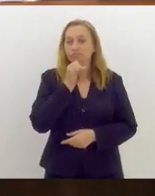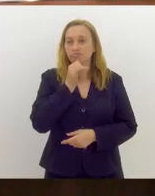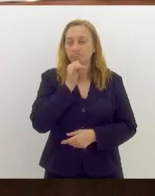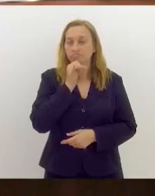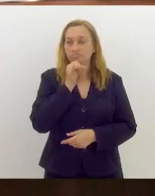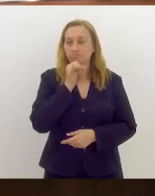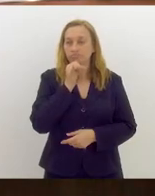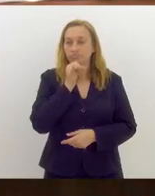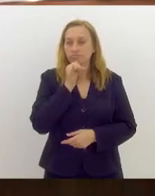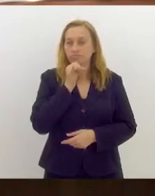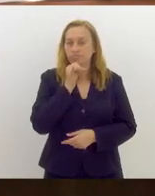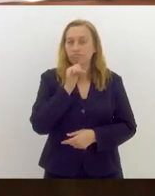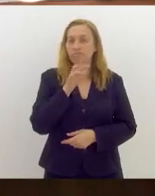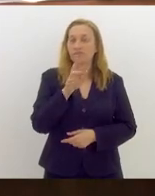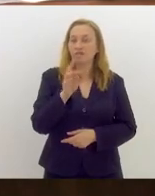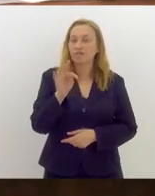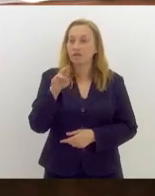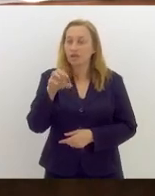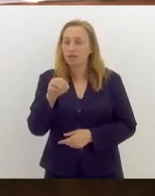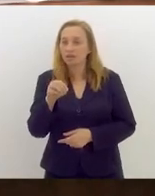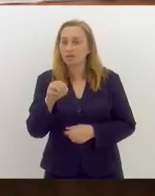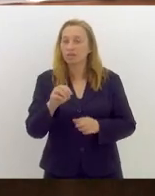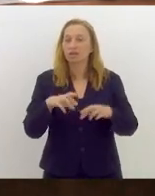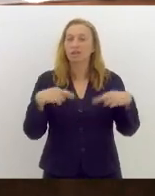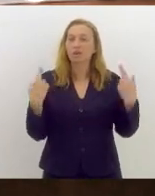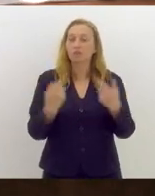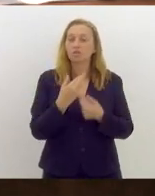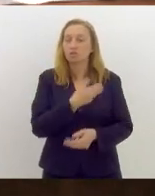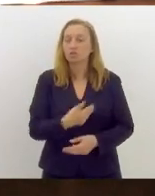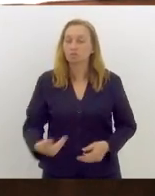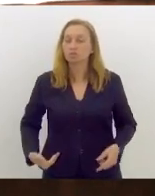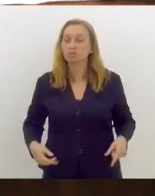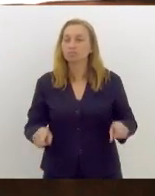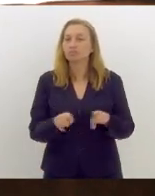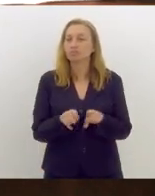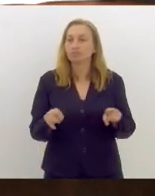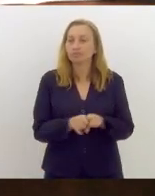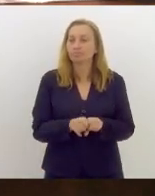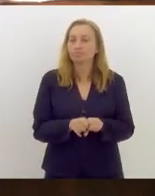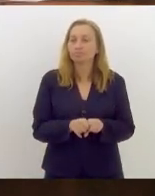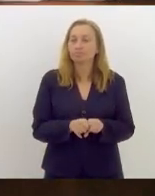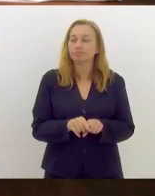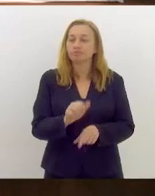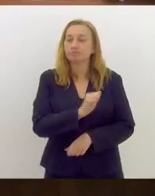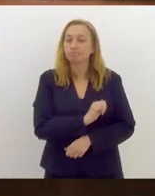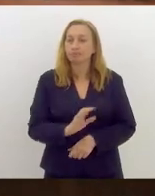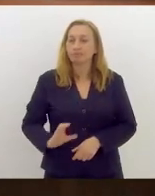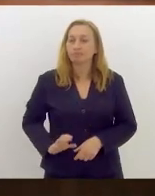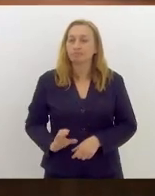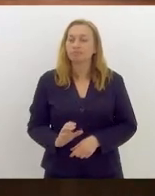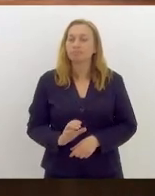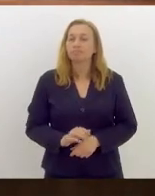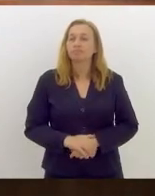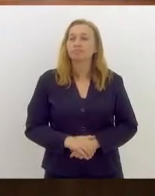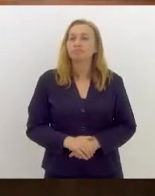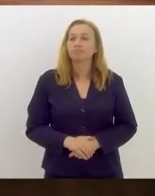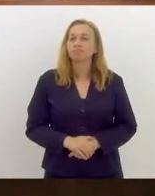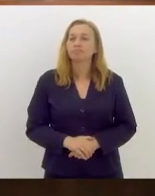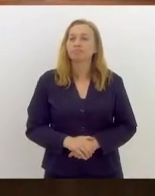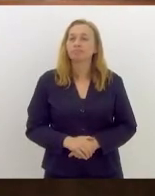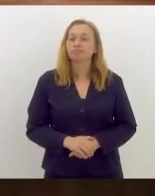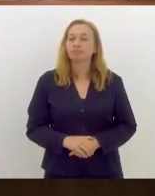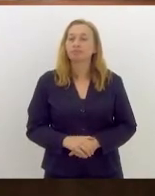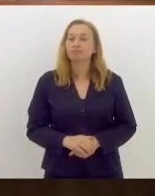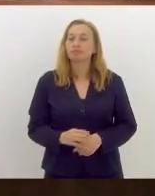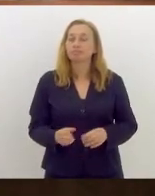plebiscito referendo as audiências públicas mas também André esse dispositivo de legislação